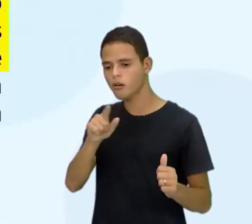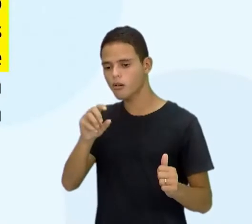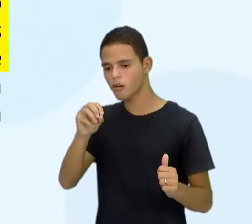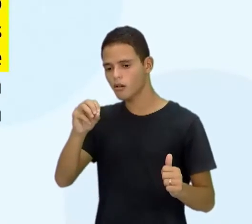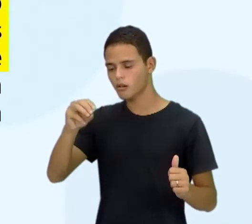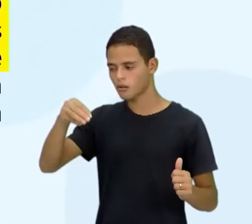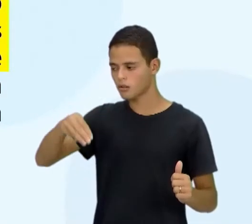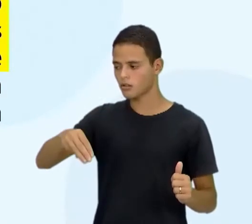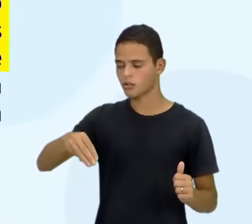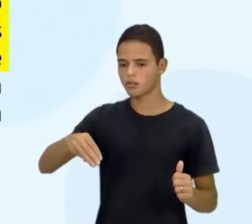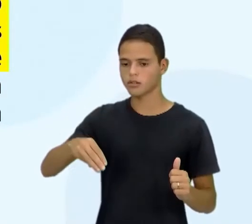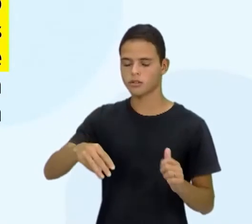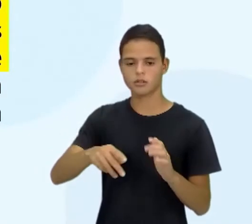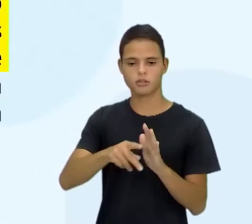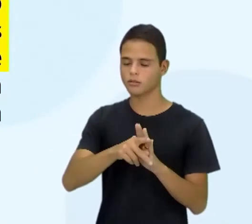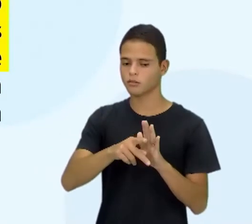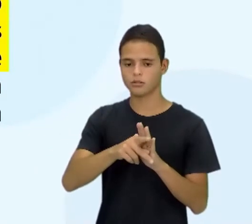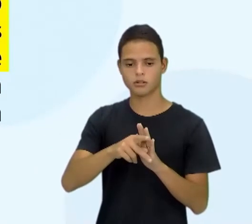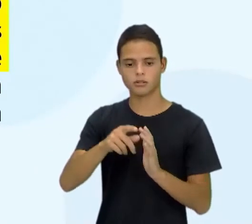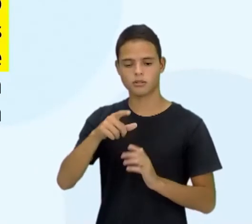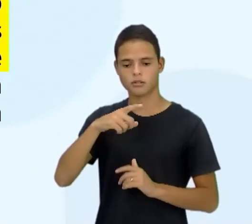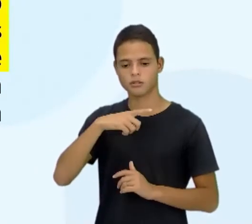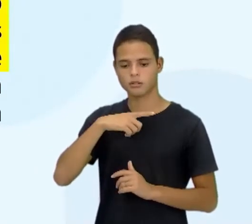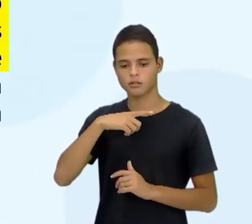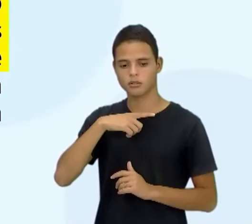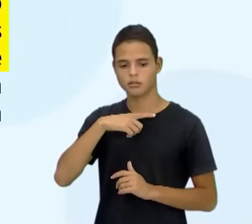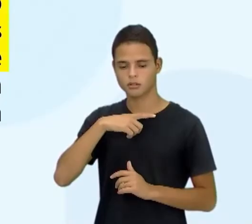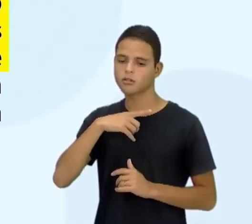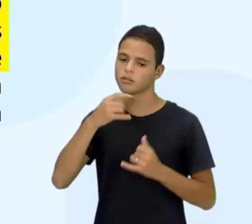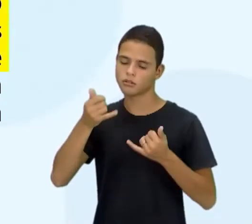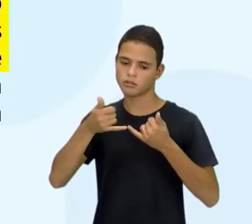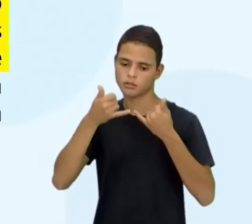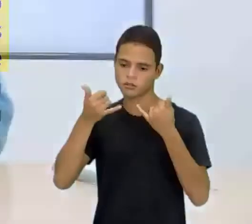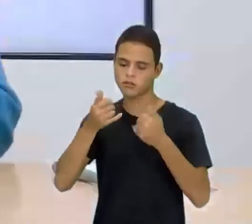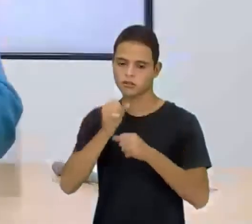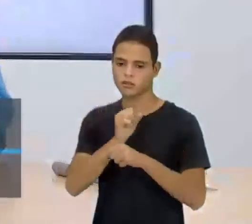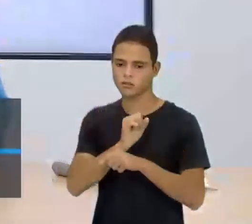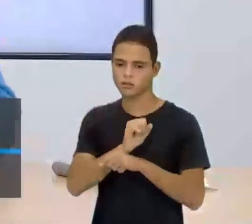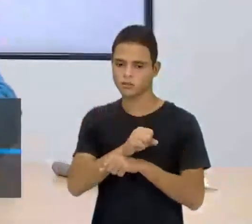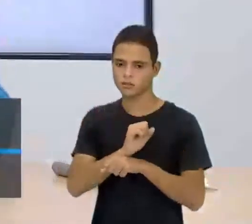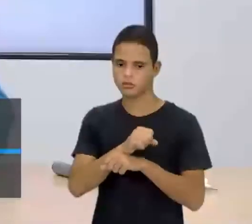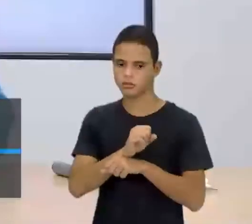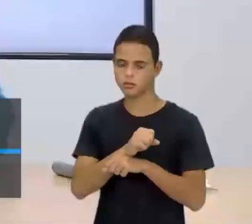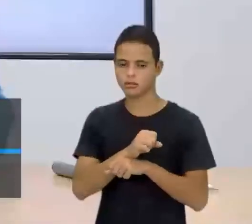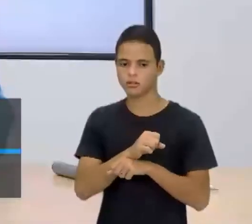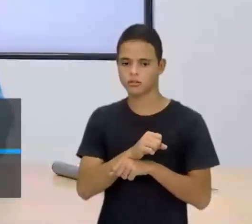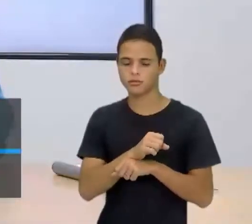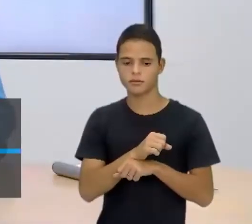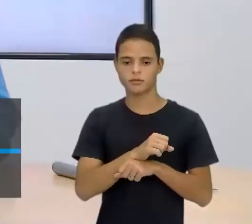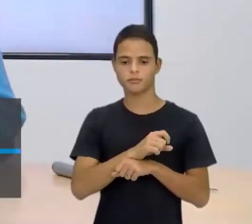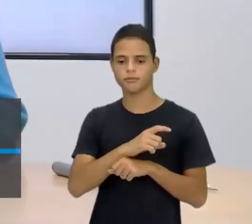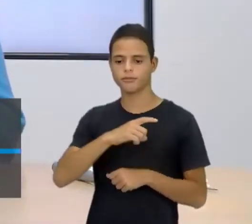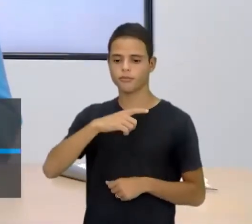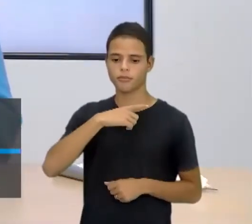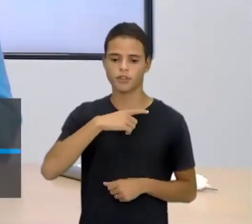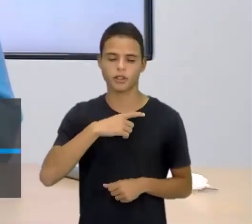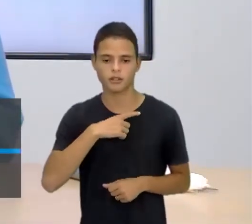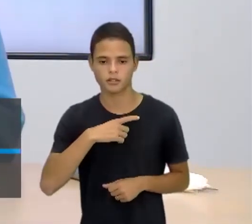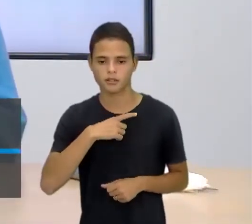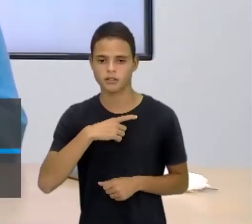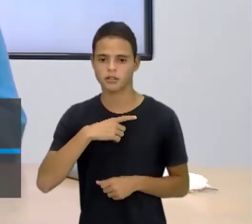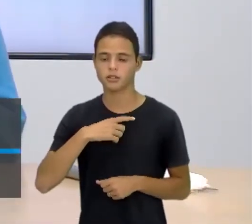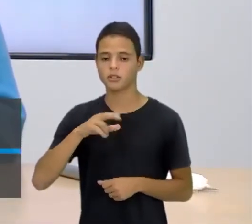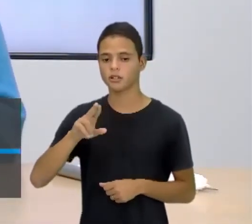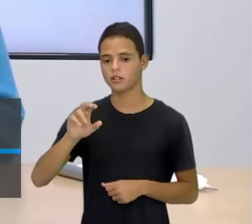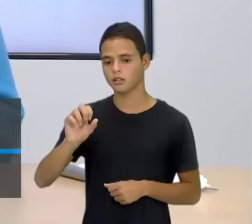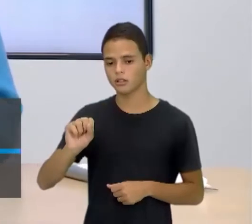no bairro da Água Funda. Então, nós temos aí essa informação. O bairro onde fica o Instituto de Pesquisa da